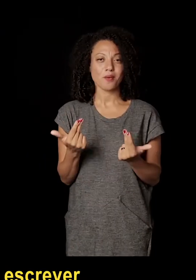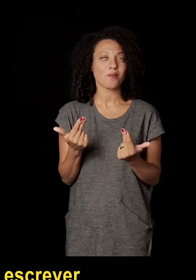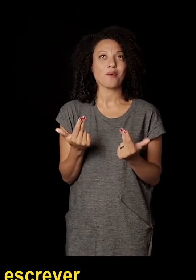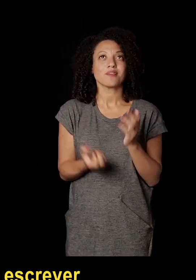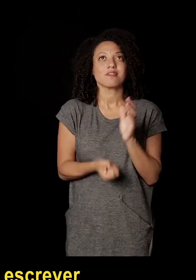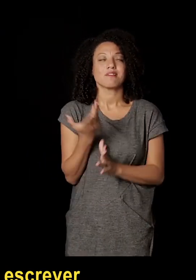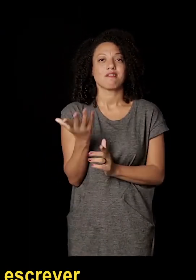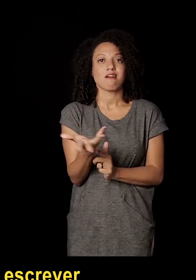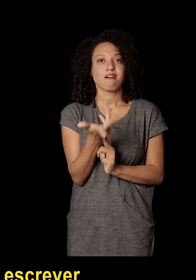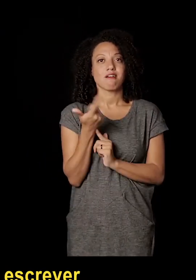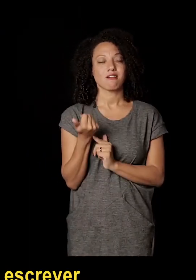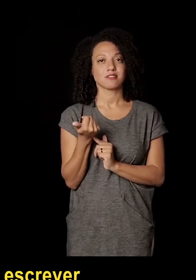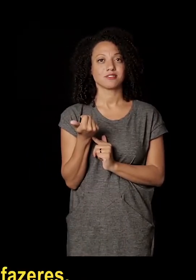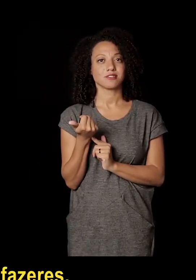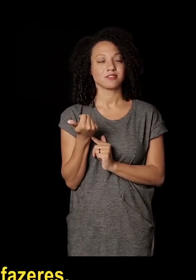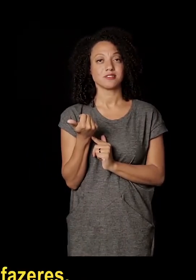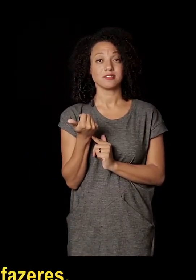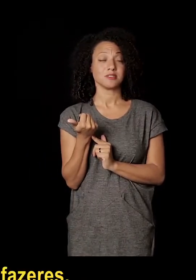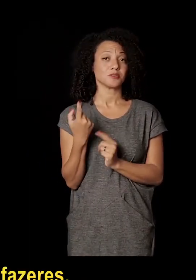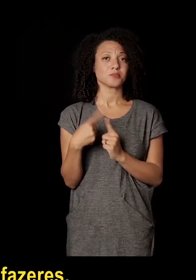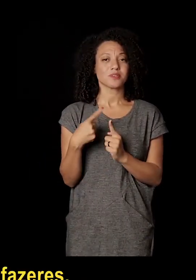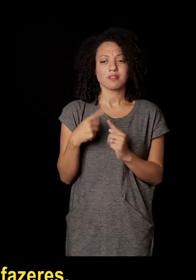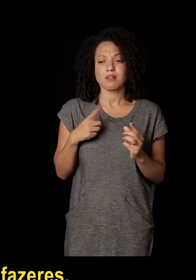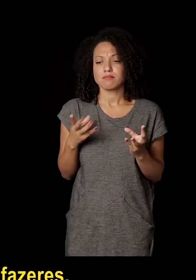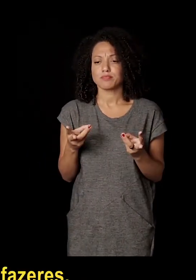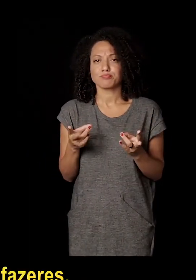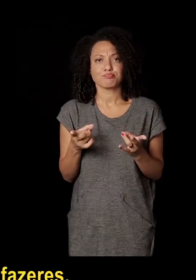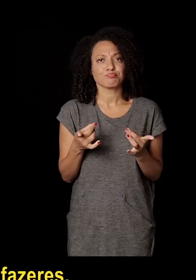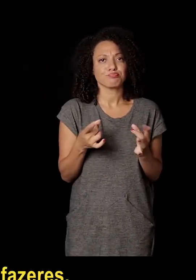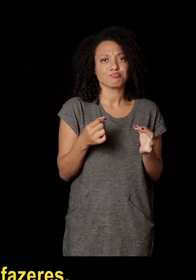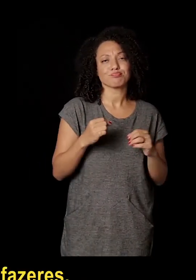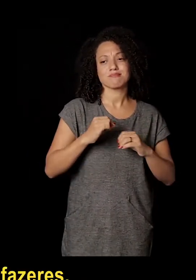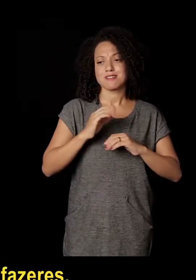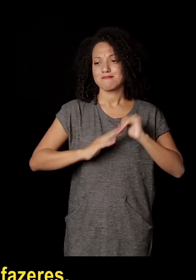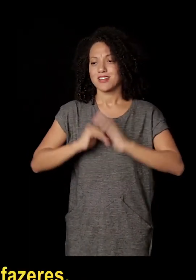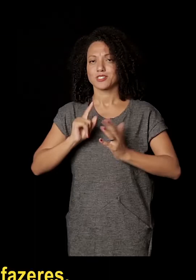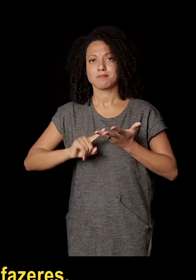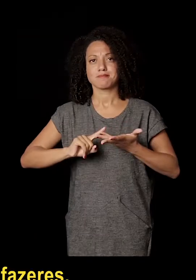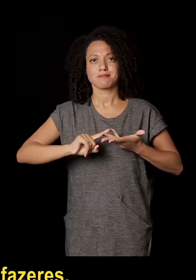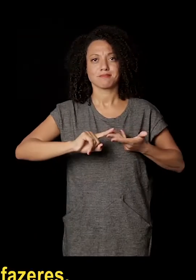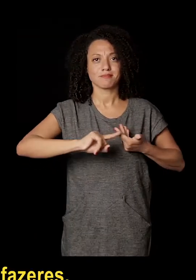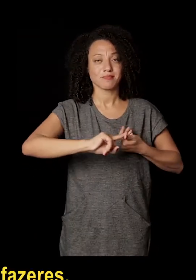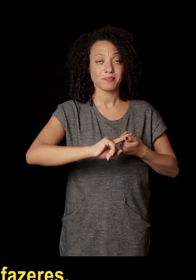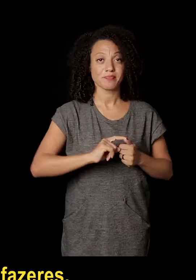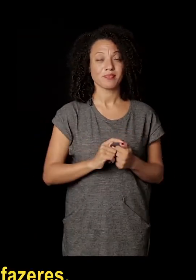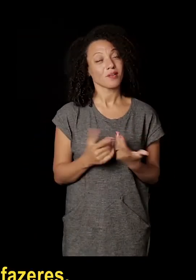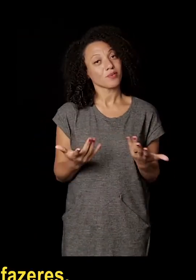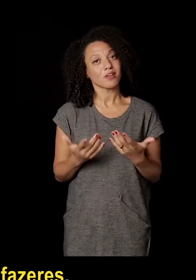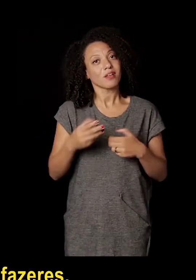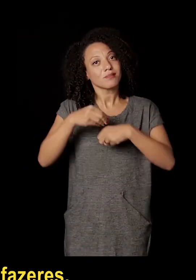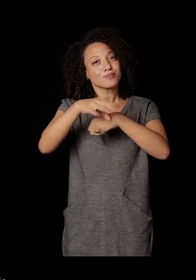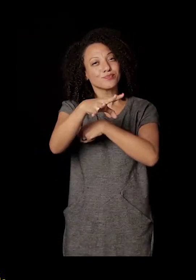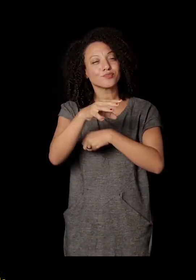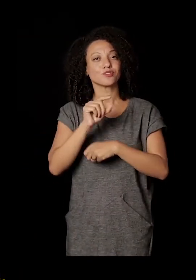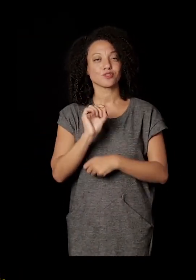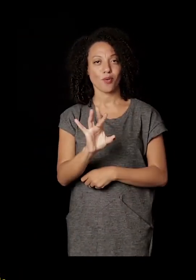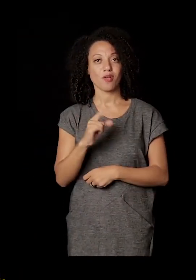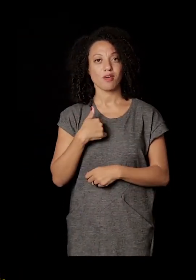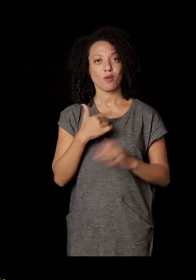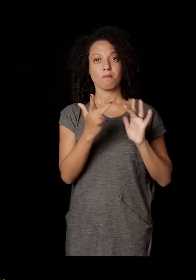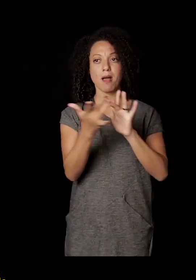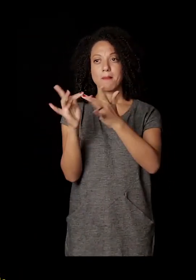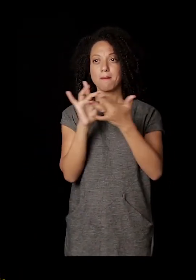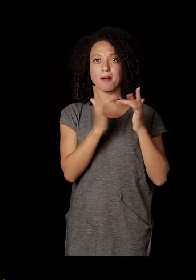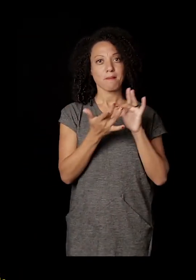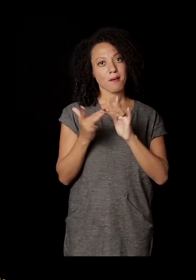peça de arte, né? Com todos os seus detalhes e fazeres. Então, eu queria só deixar esse depoimento, dizer que eu faço